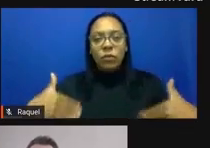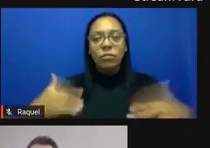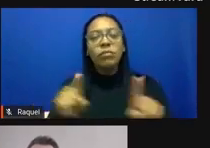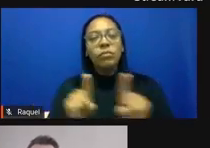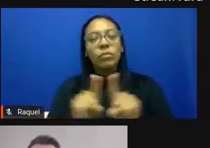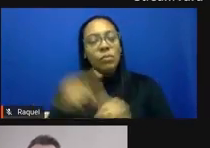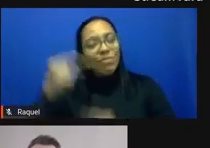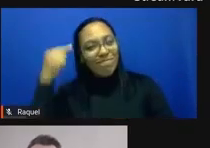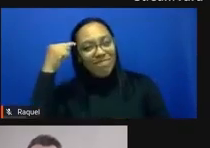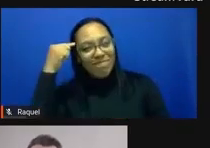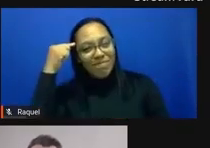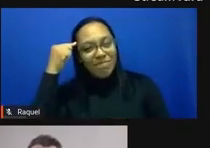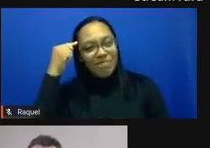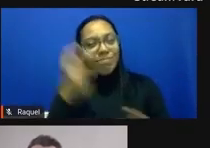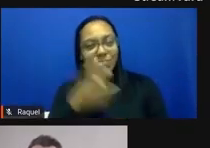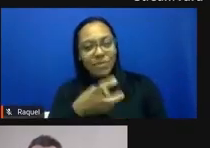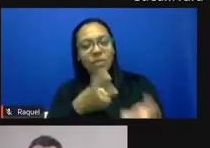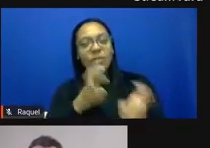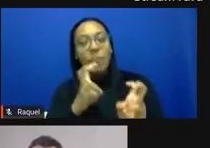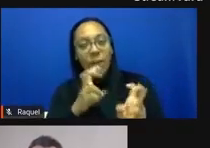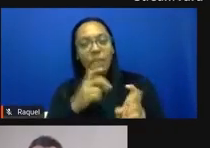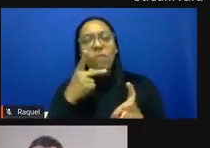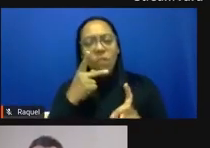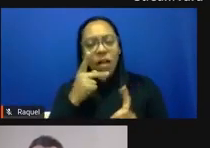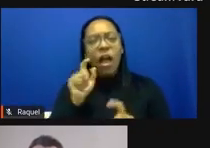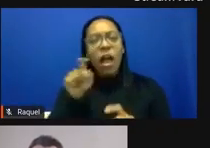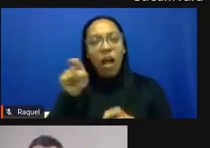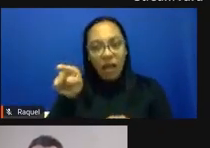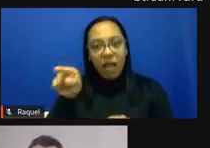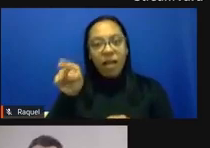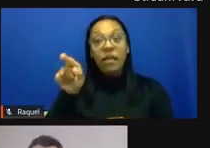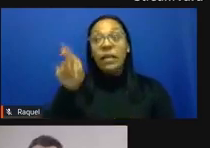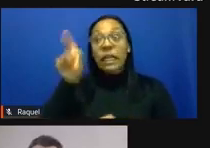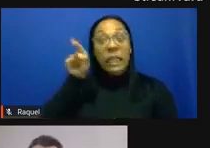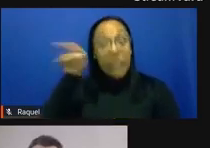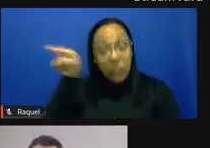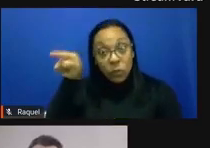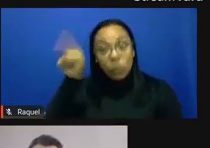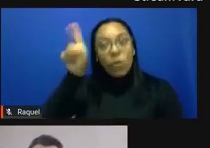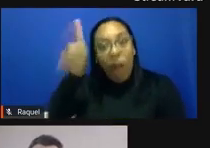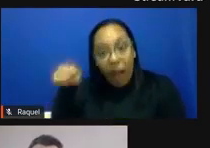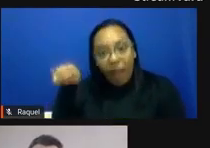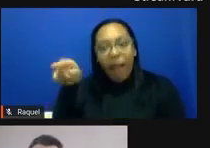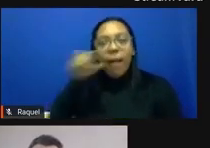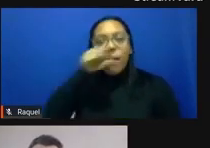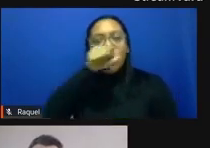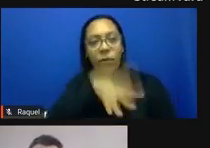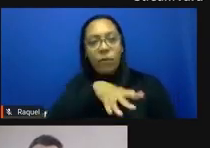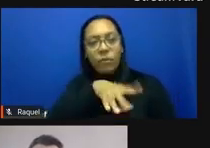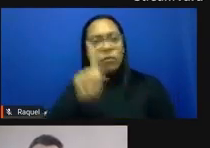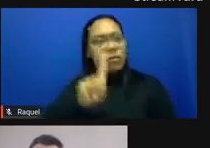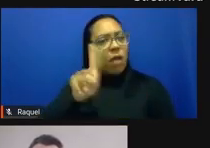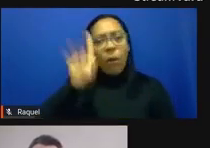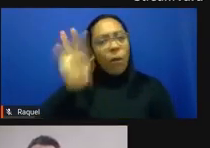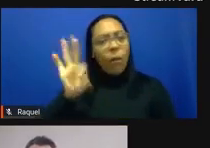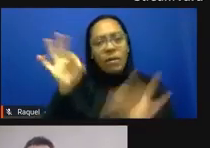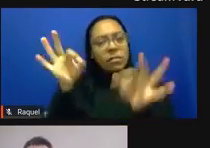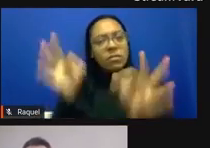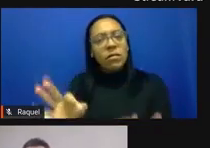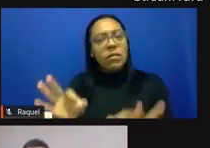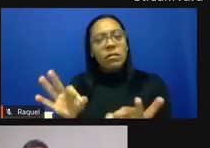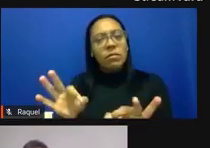realmente identificar e nomear e dizer: isso é abuso, isso não está certo, isso é abuso. Então, ontem a gente teve